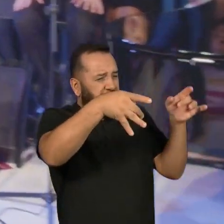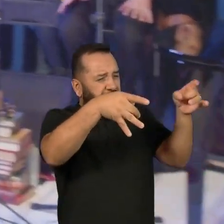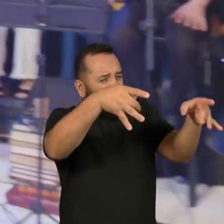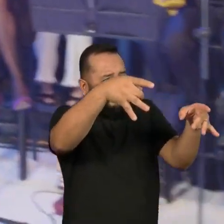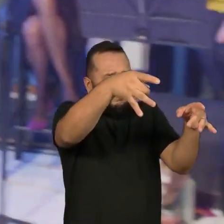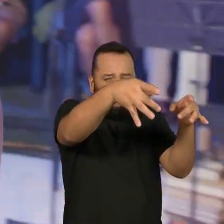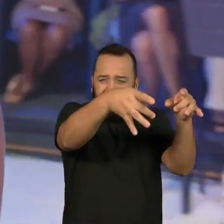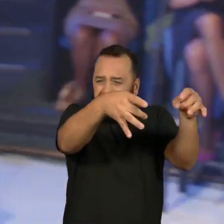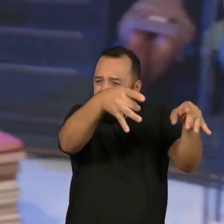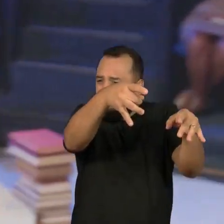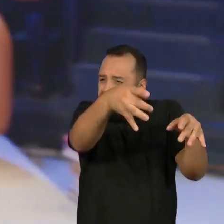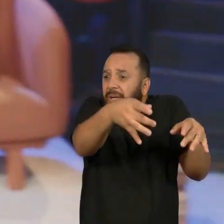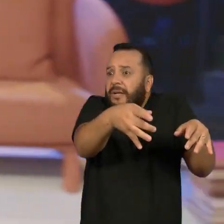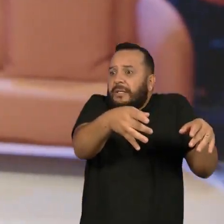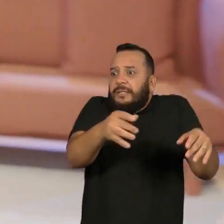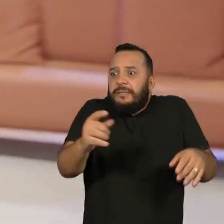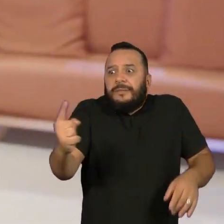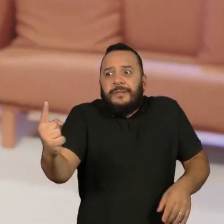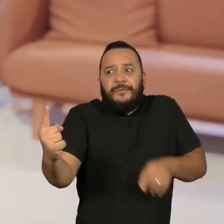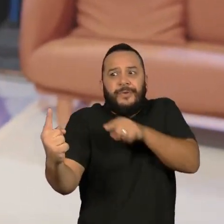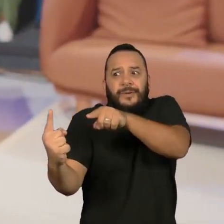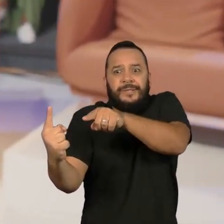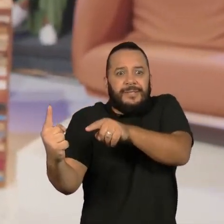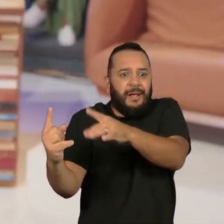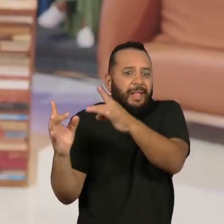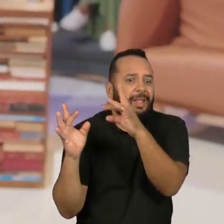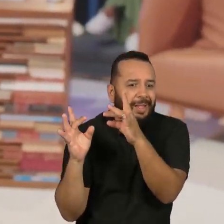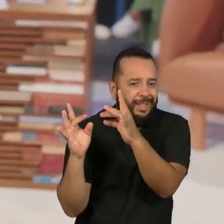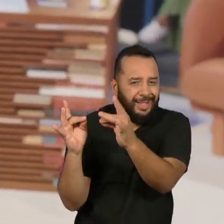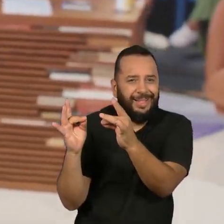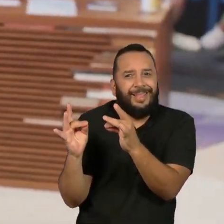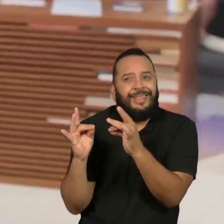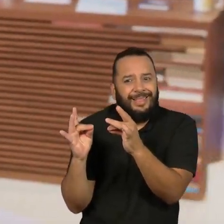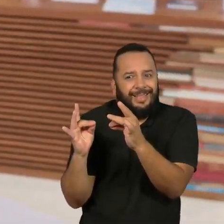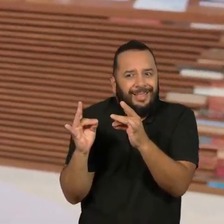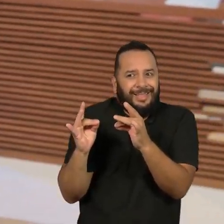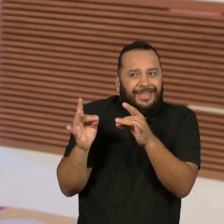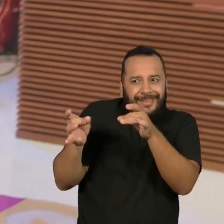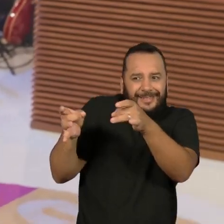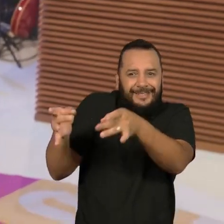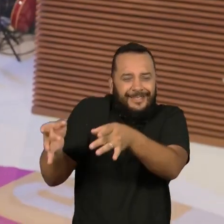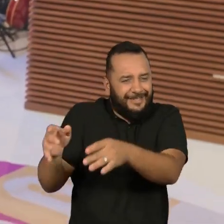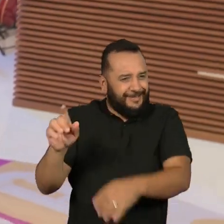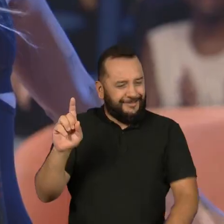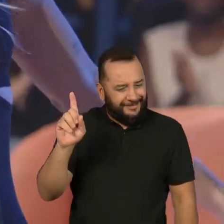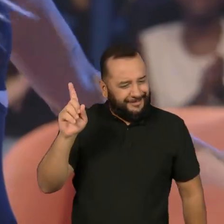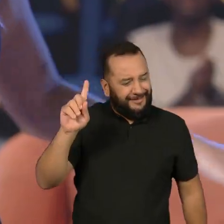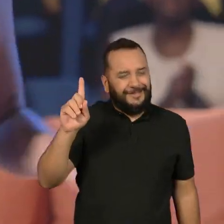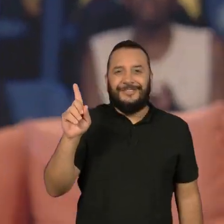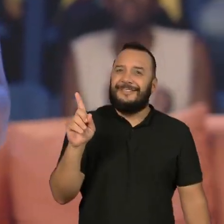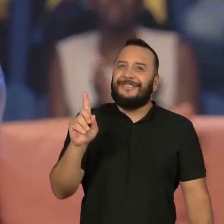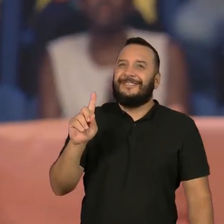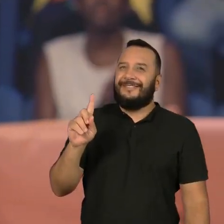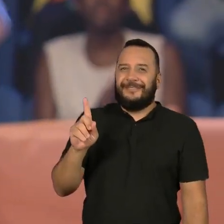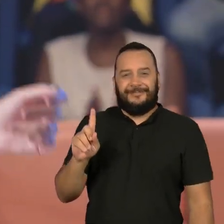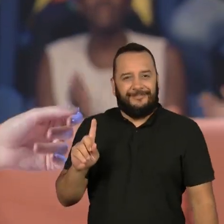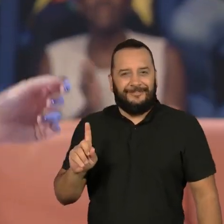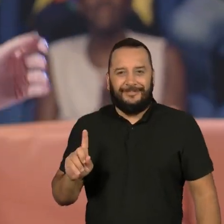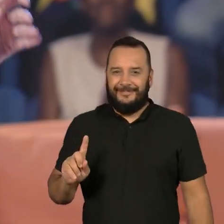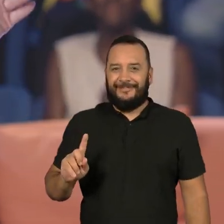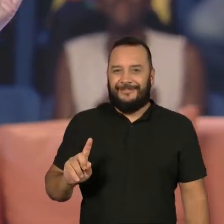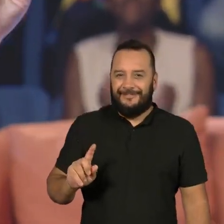você experimentei, não resisti.